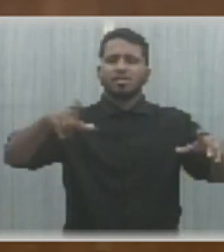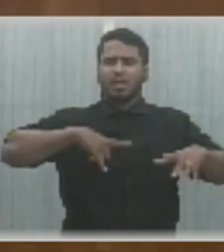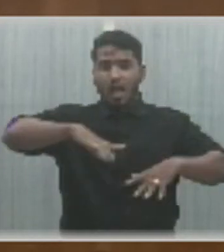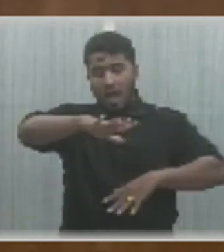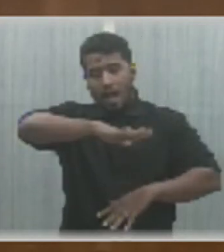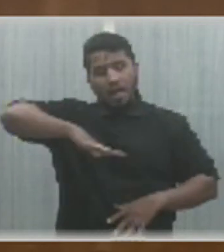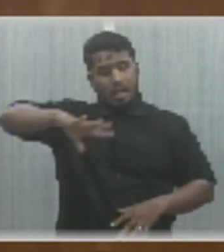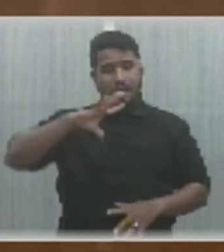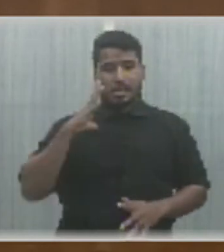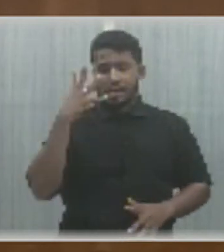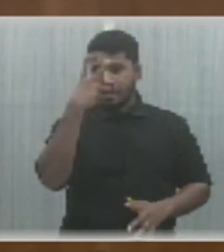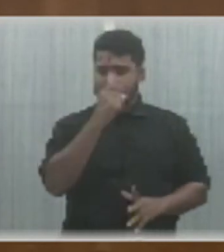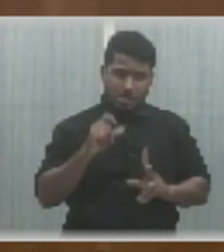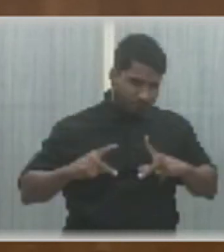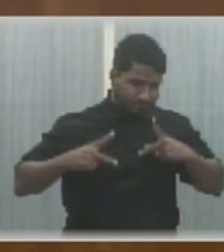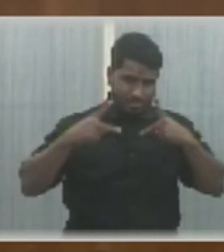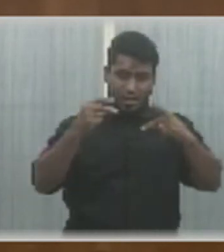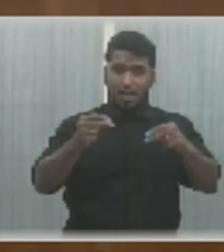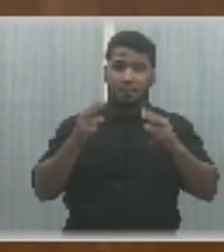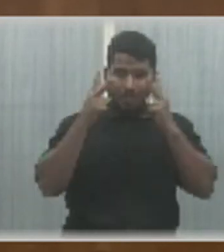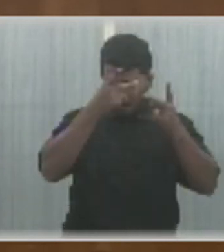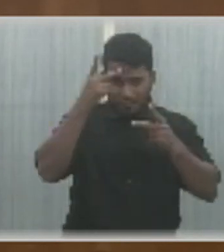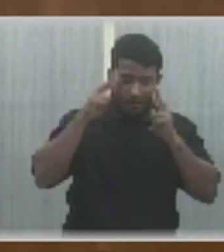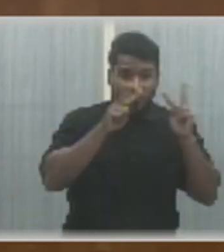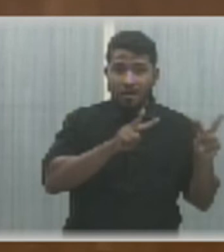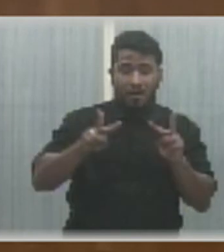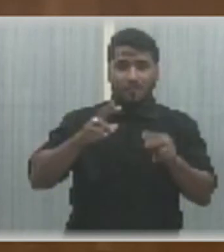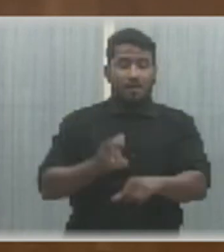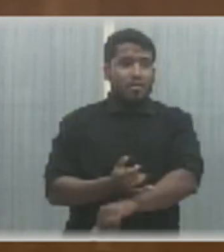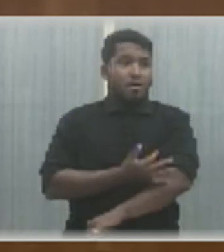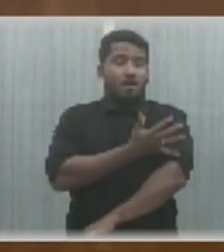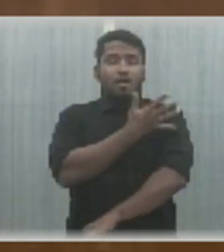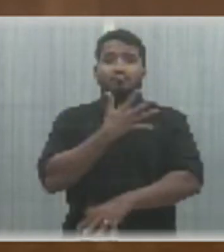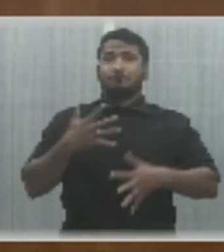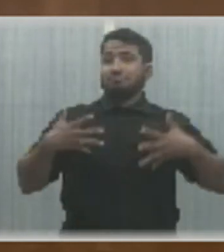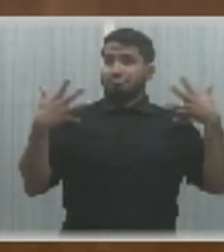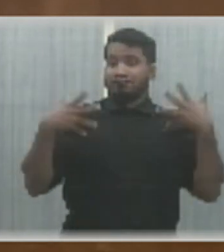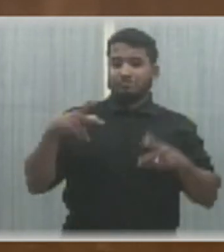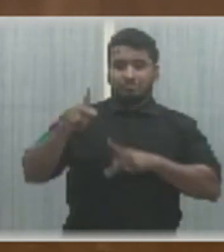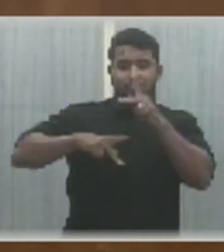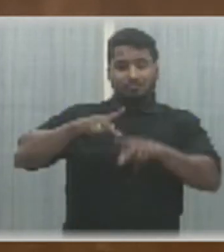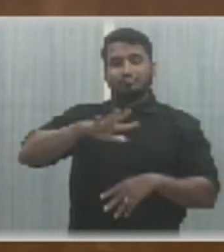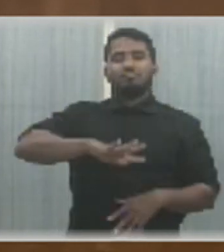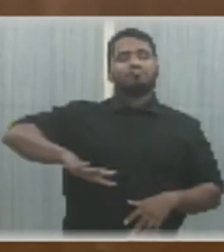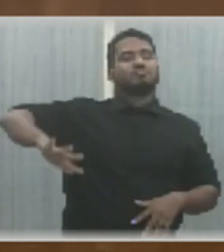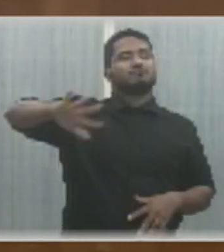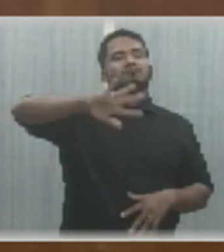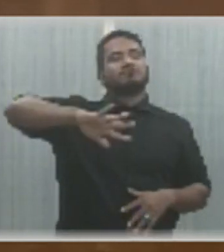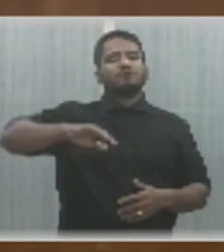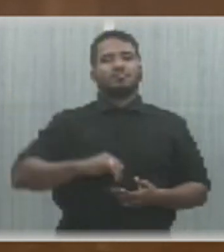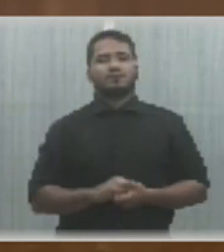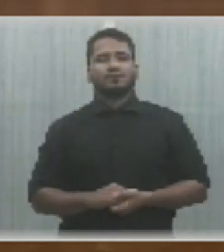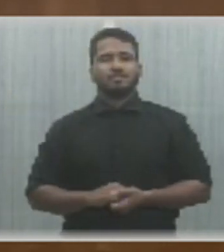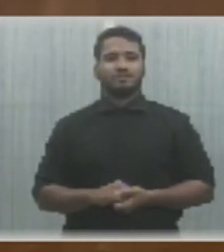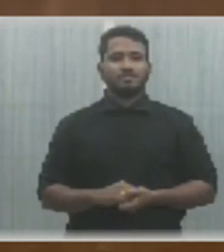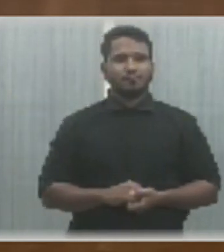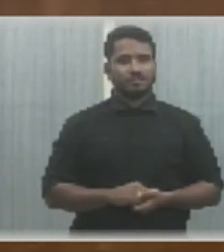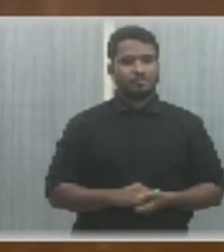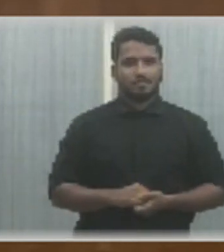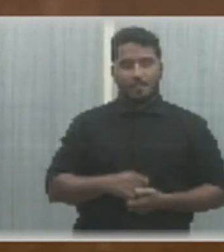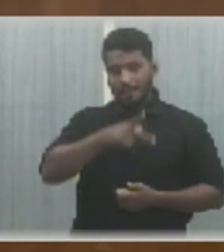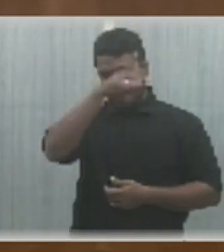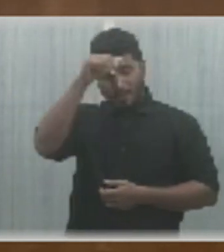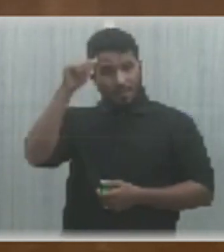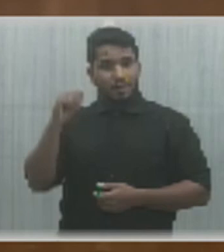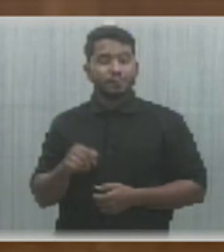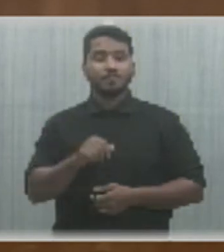área que merece, que enche os olhos e que alegra ali o coração. E a prefeita